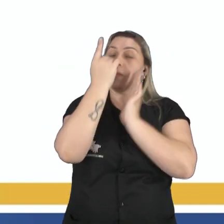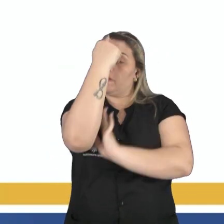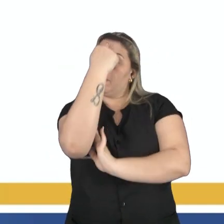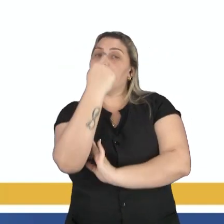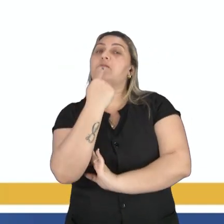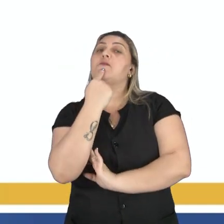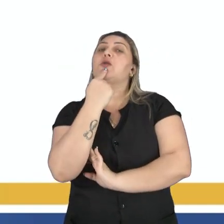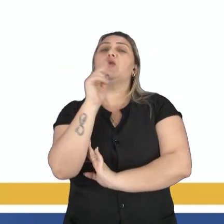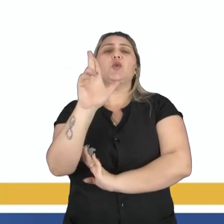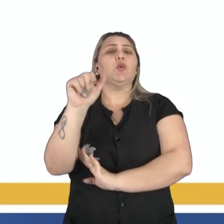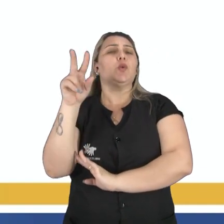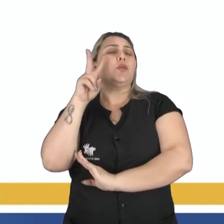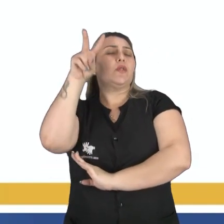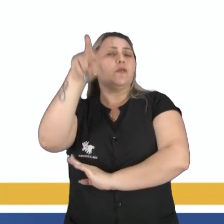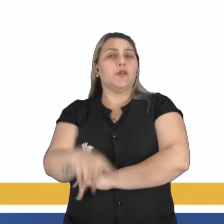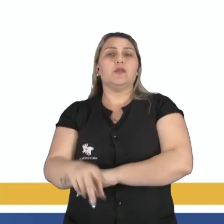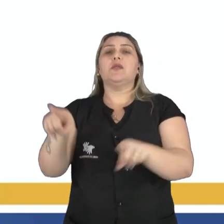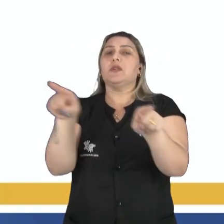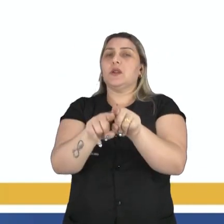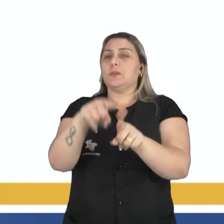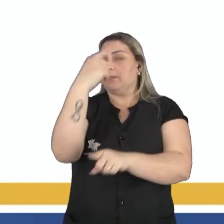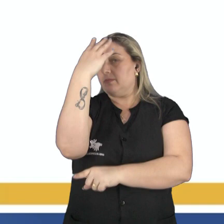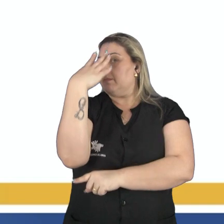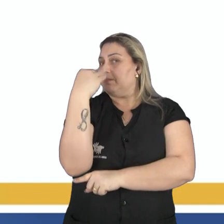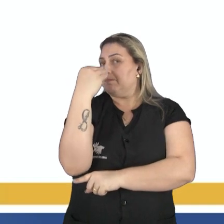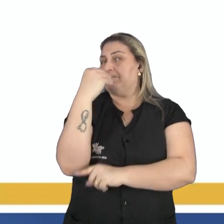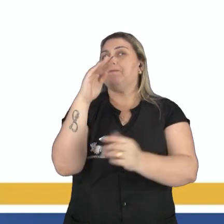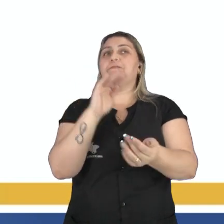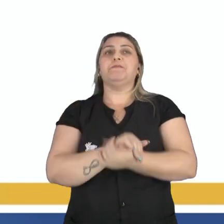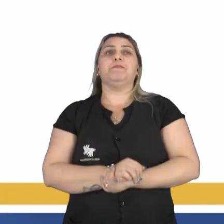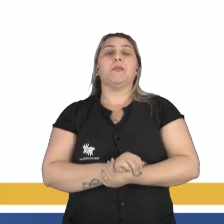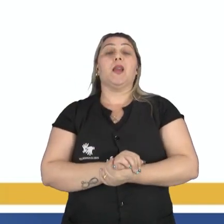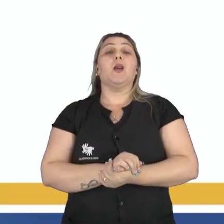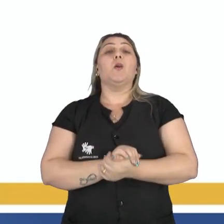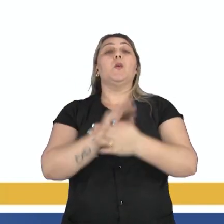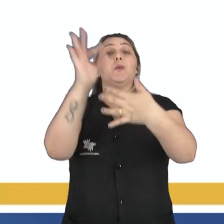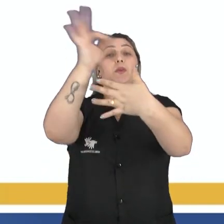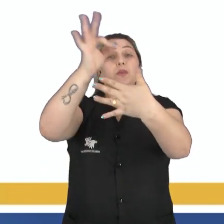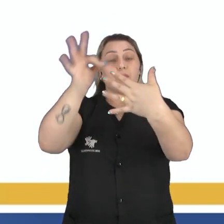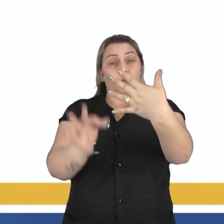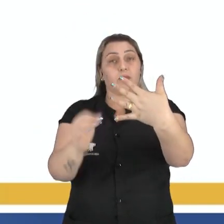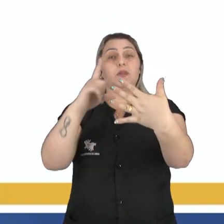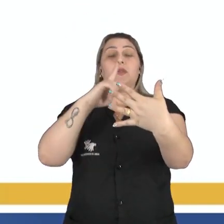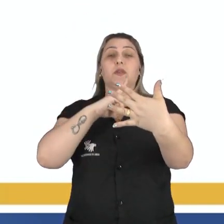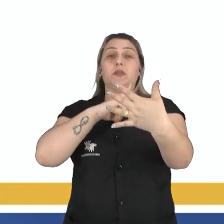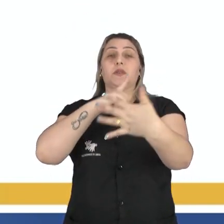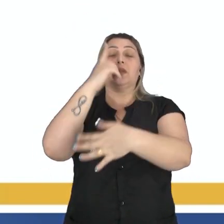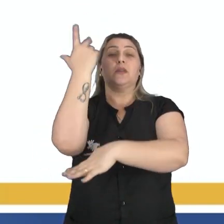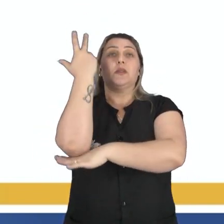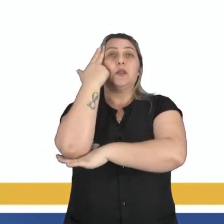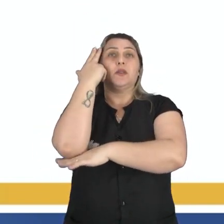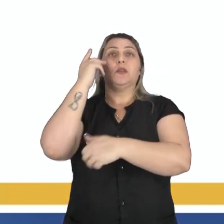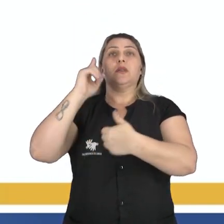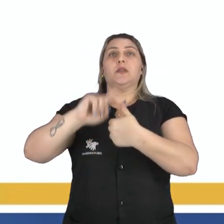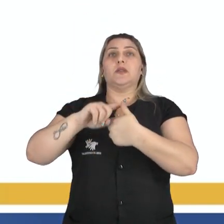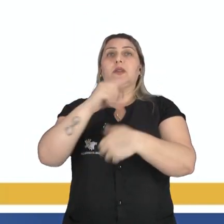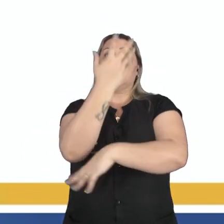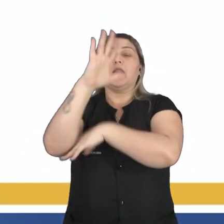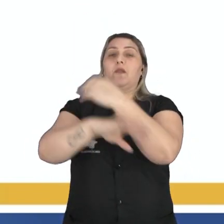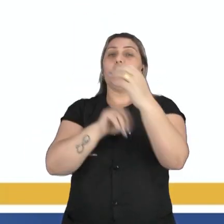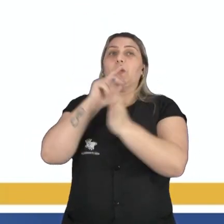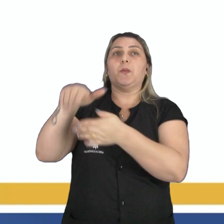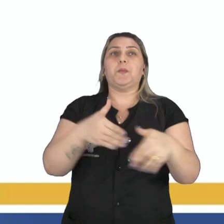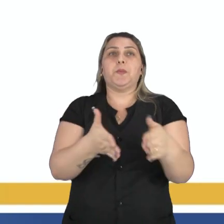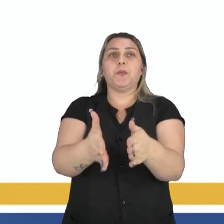outros nunca nem viram essas fotografias. Normalmente os elementos que compõem a natureza são